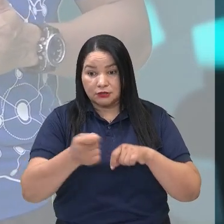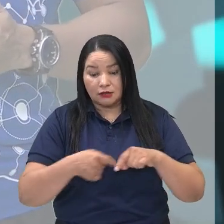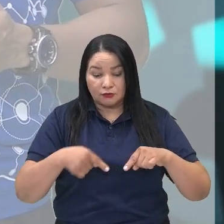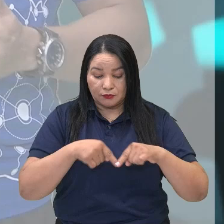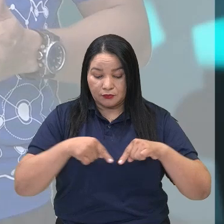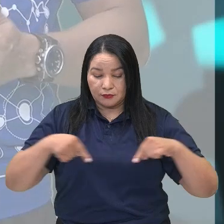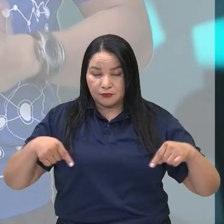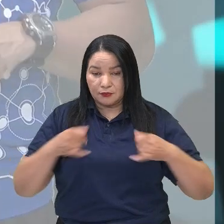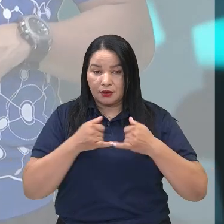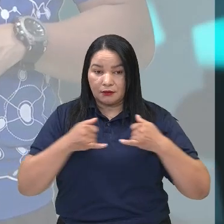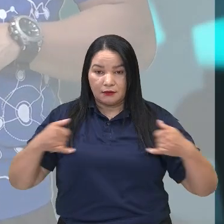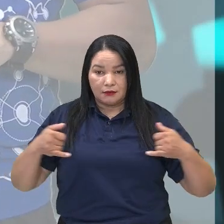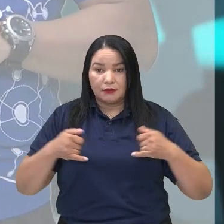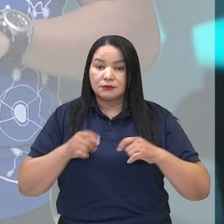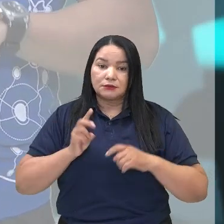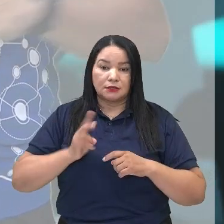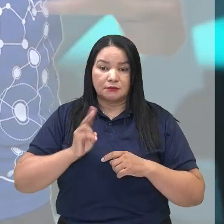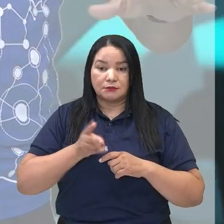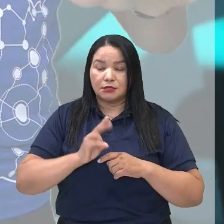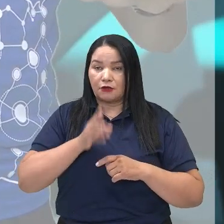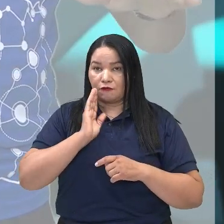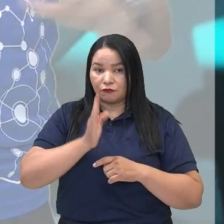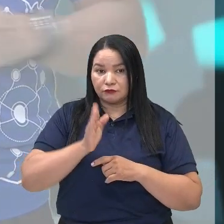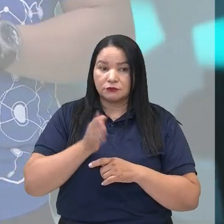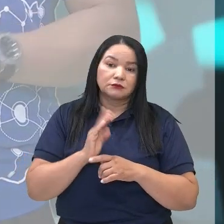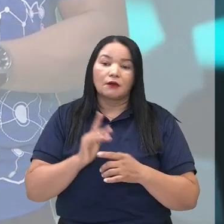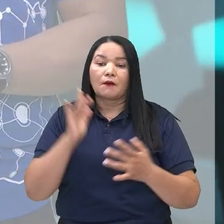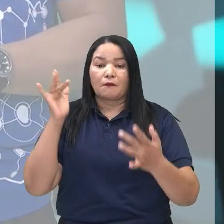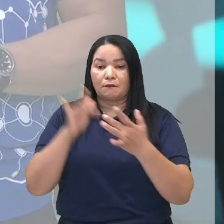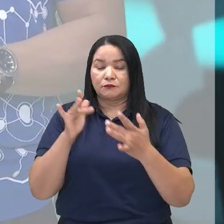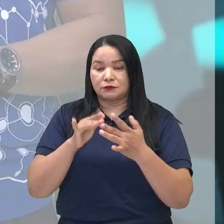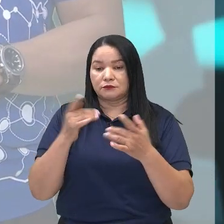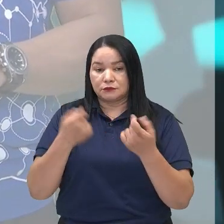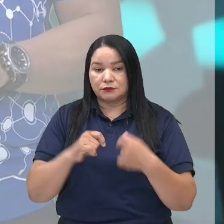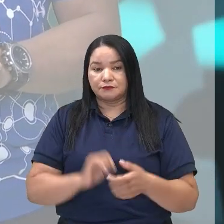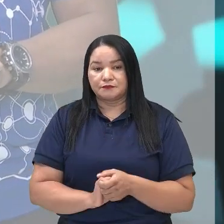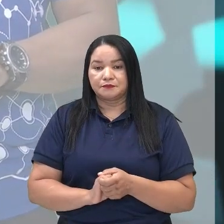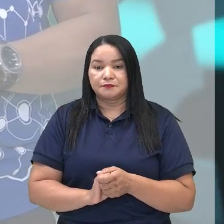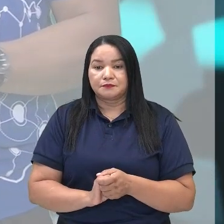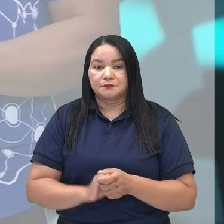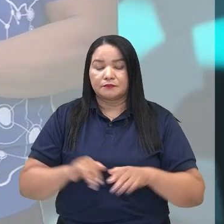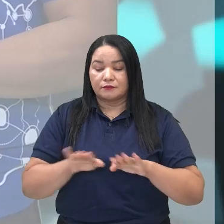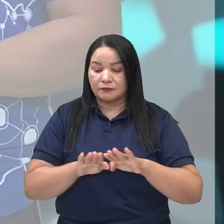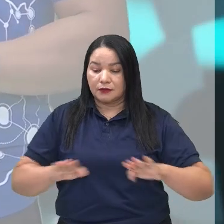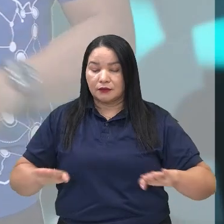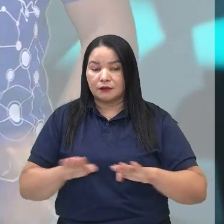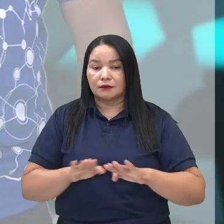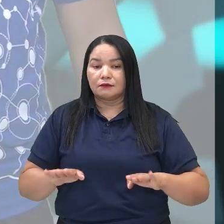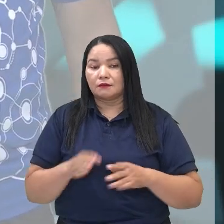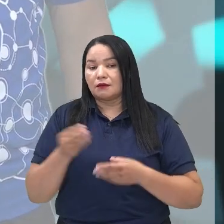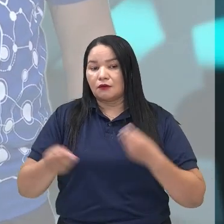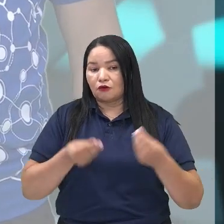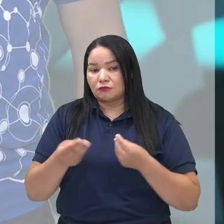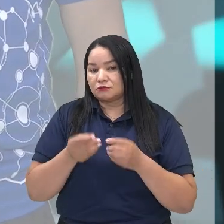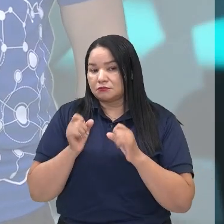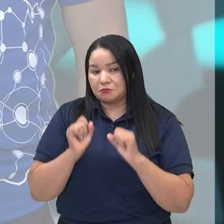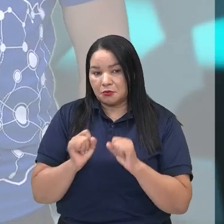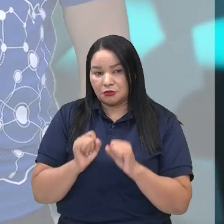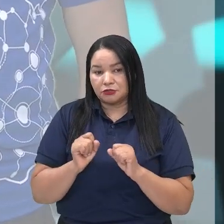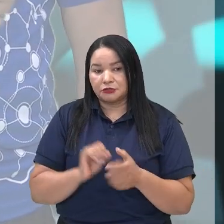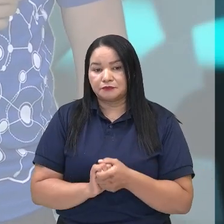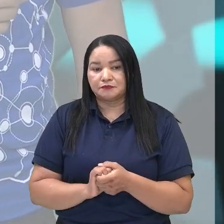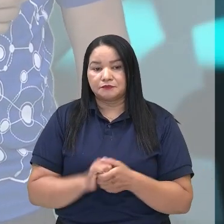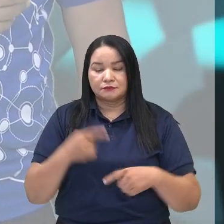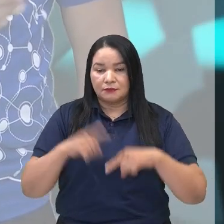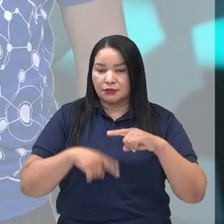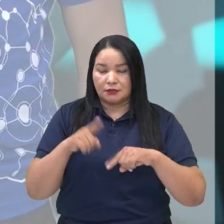bater sempre na parede frontal. A superfície dessa quadra, para a gente entender um pouco melhor, elas podem ser feitas de